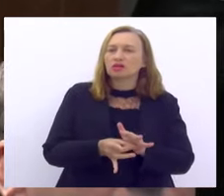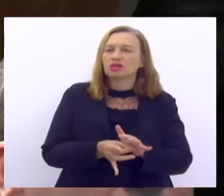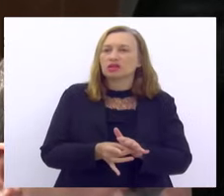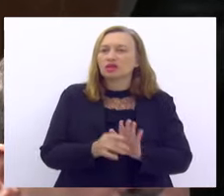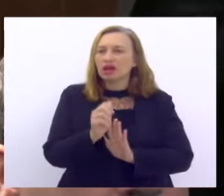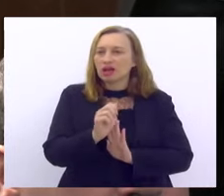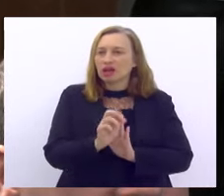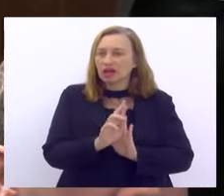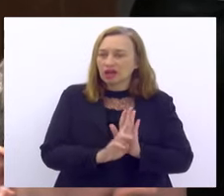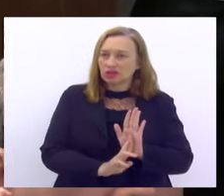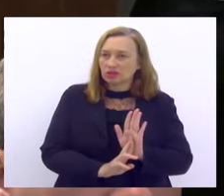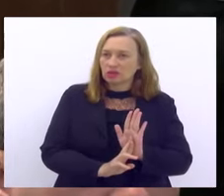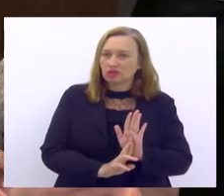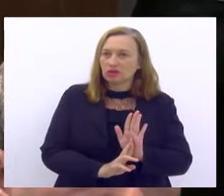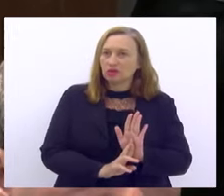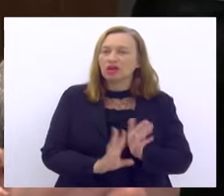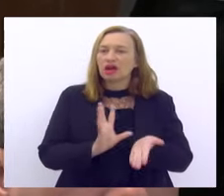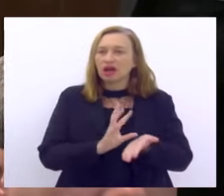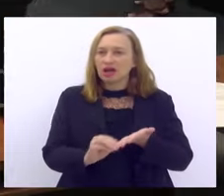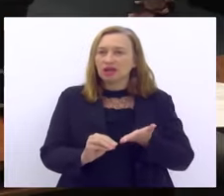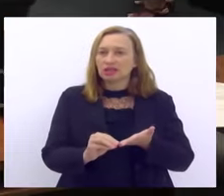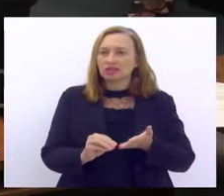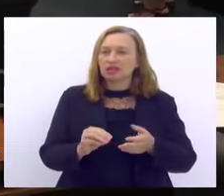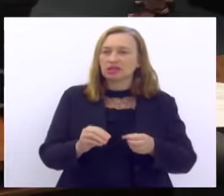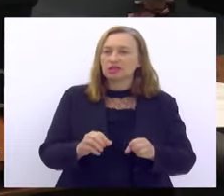comissão, à ata dessa sessão.